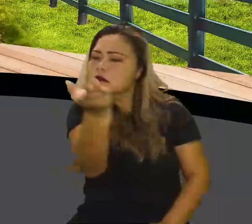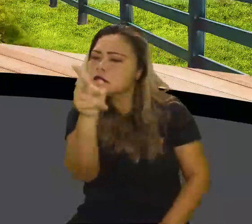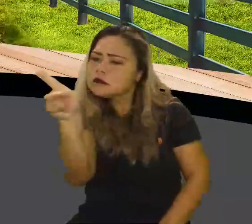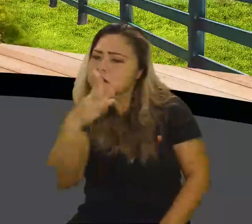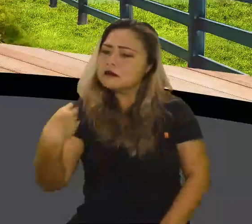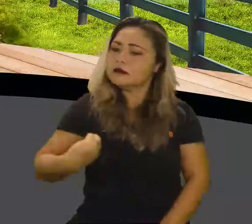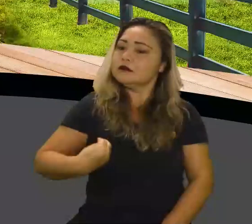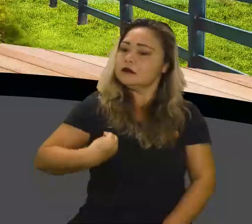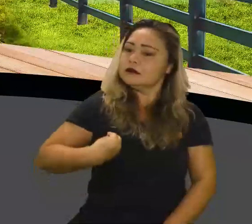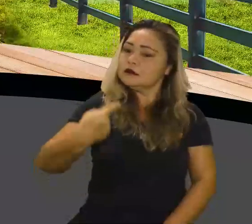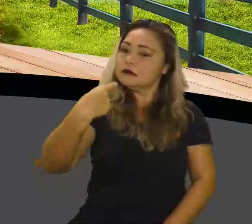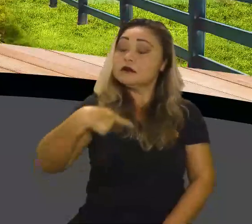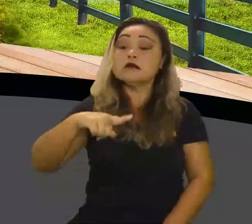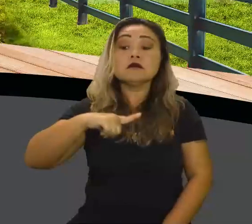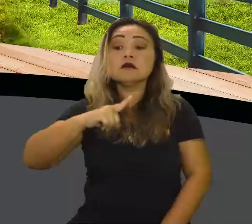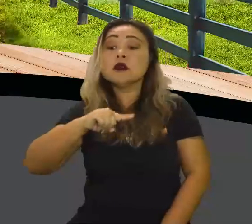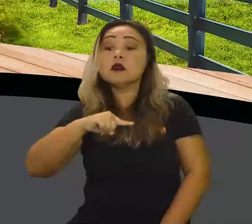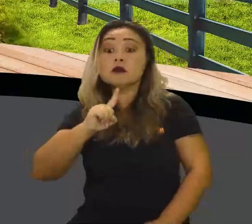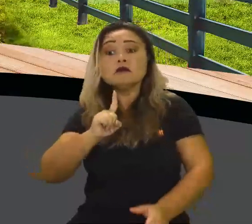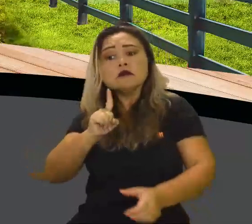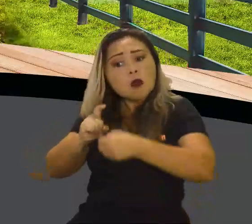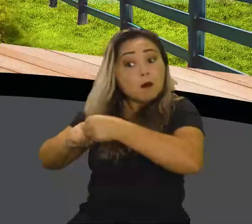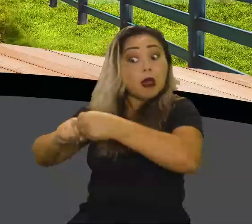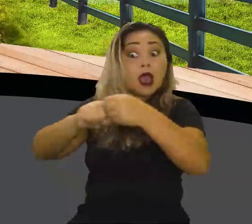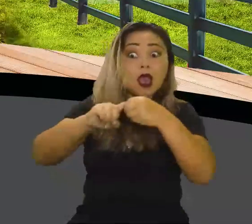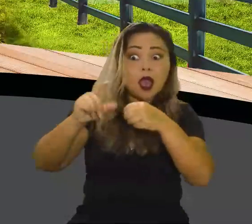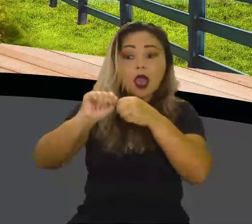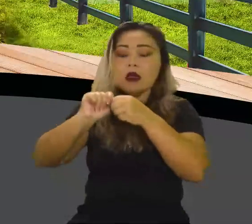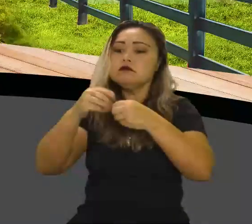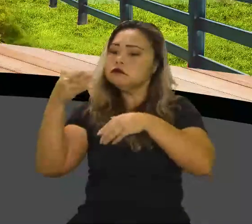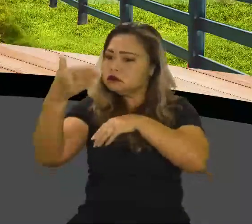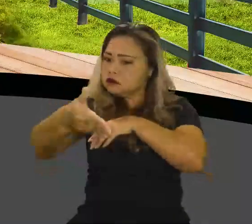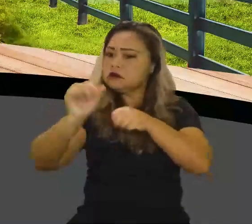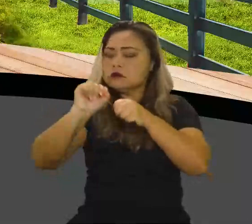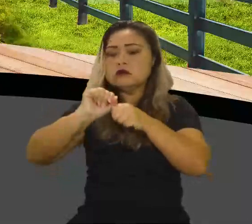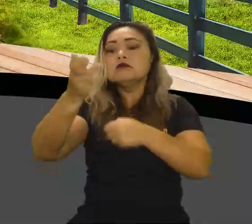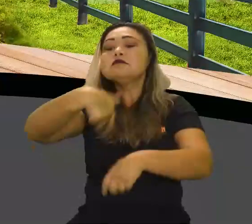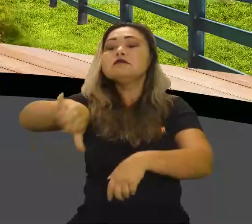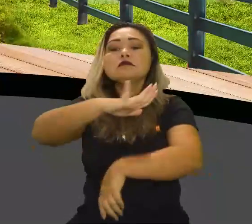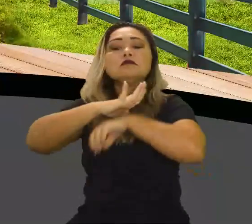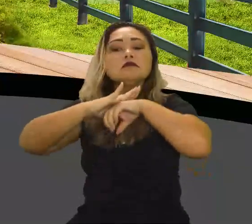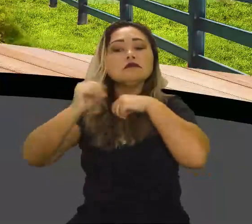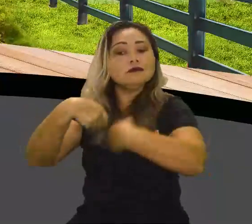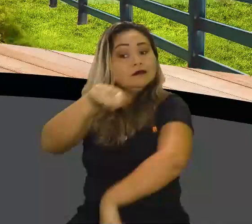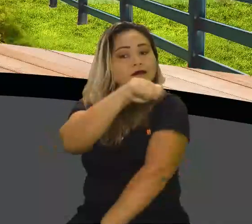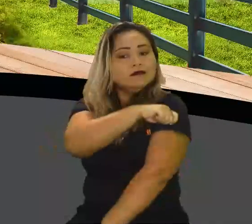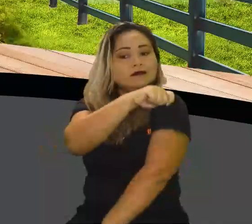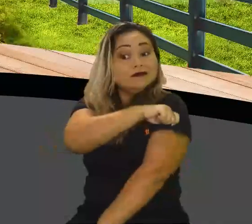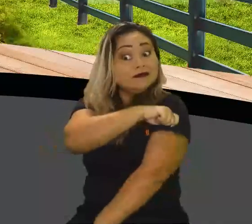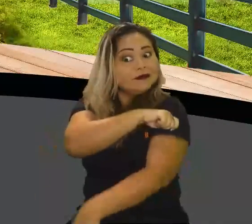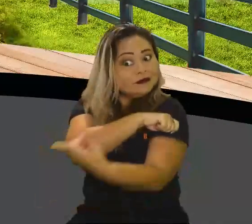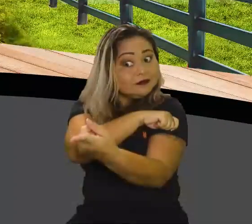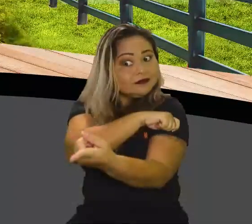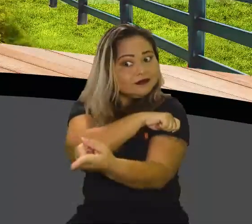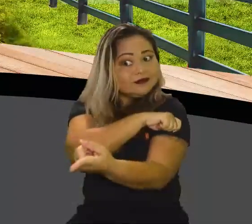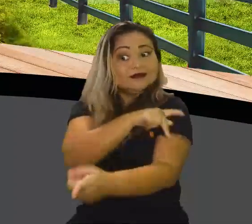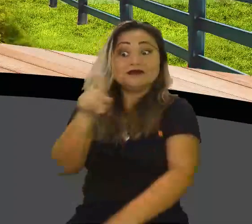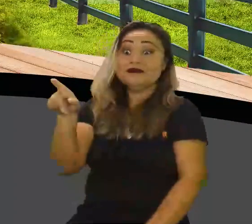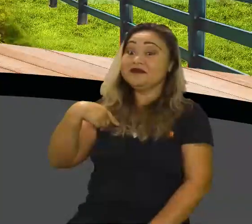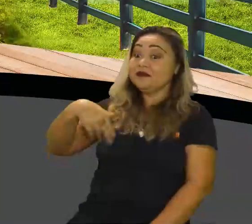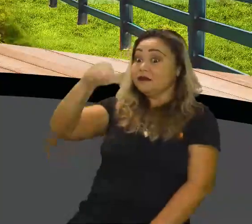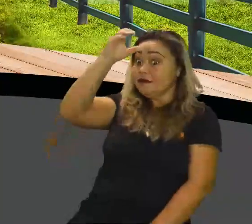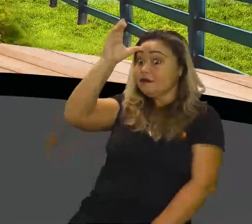professor presencial, que são os parceiros dessa jogada! E meus queridos estudantes, Titio